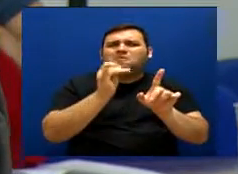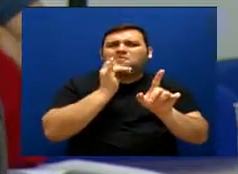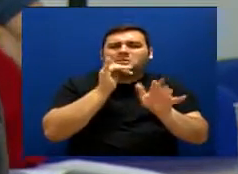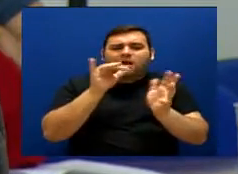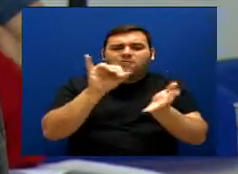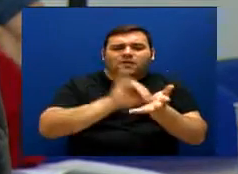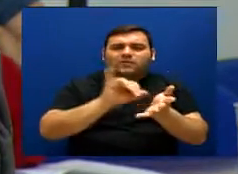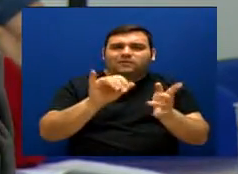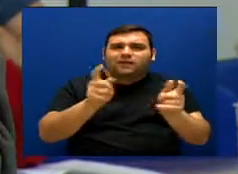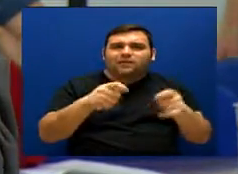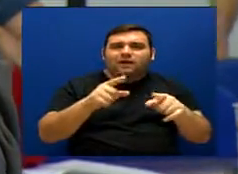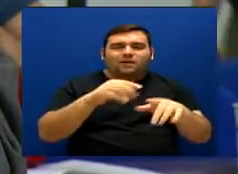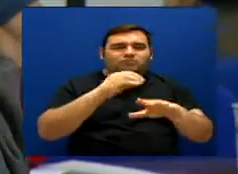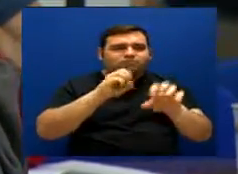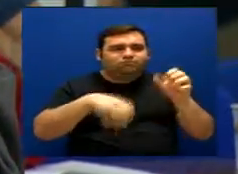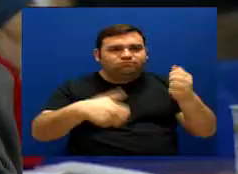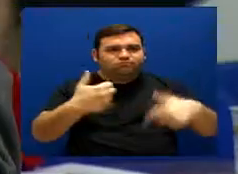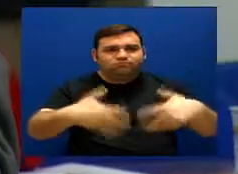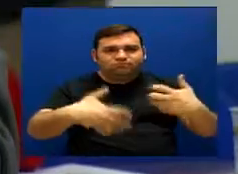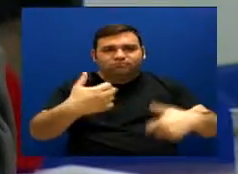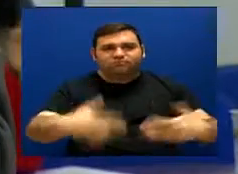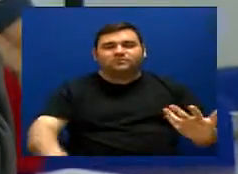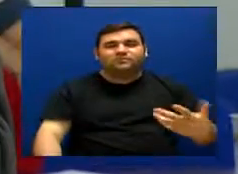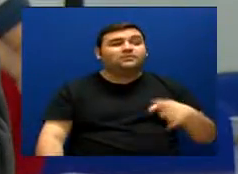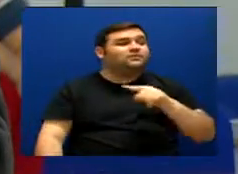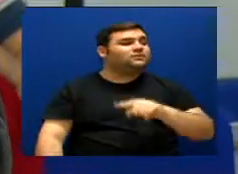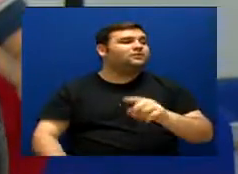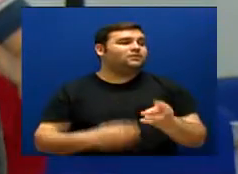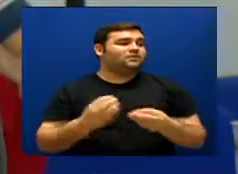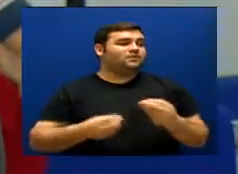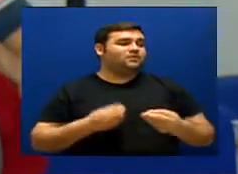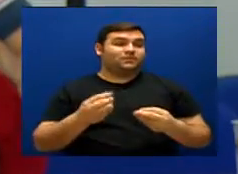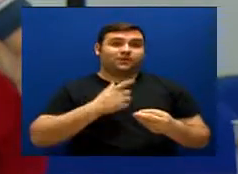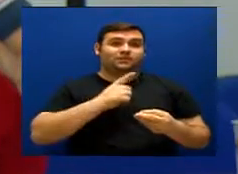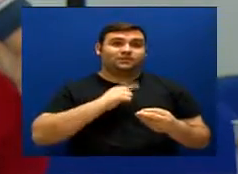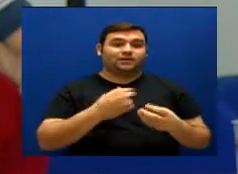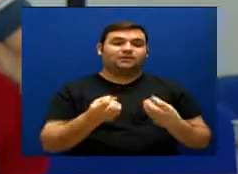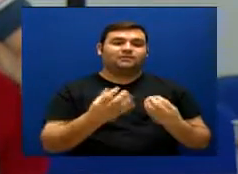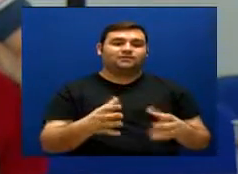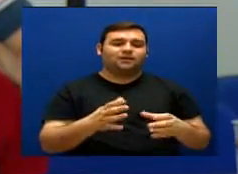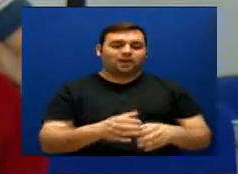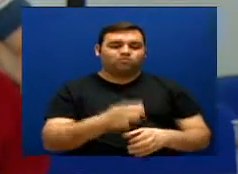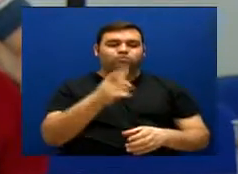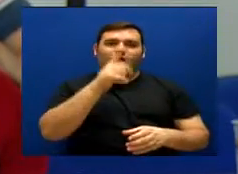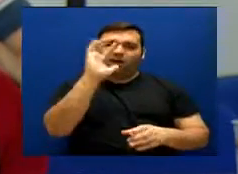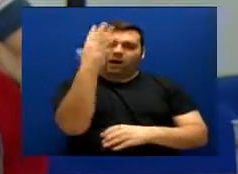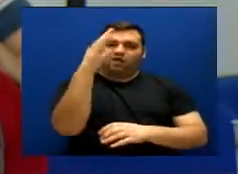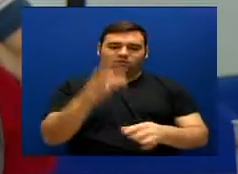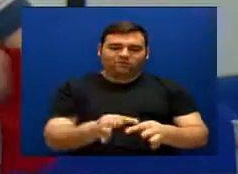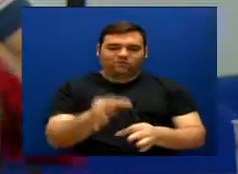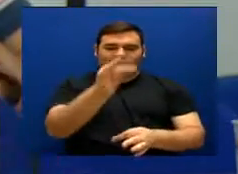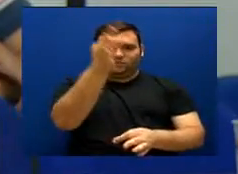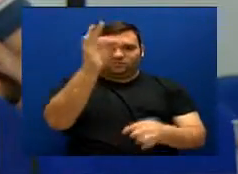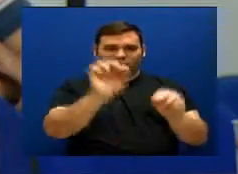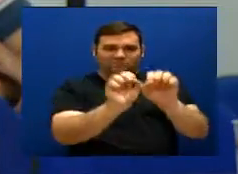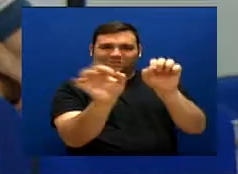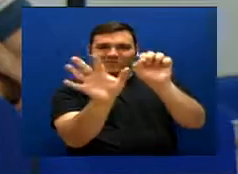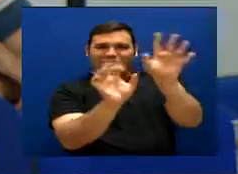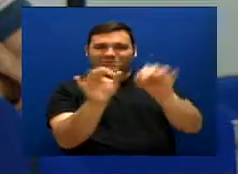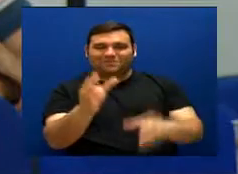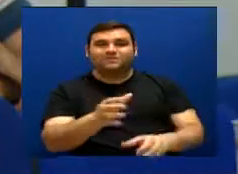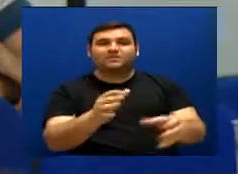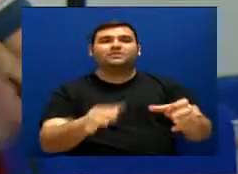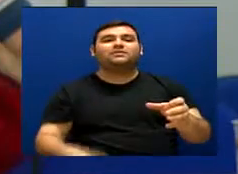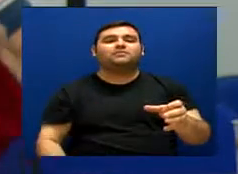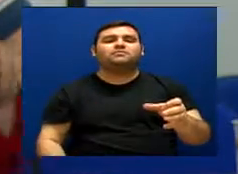de um centro ali de educação ambiental, e eles fazem mudas, doação de mudas de árvores ali. Mas